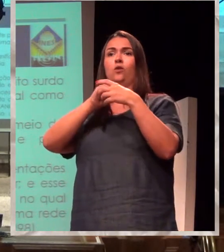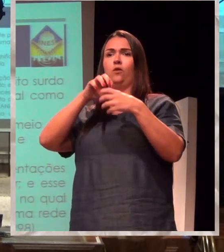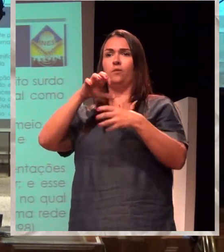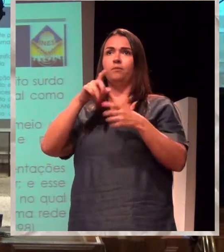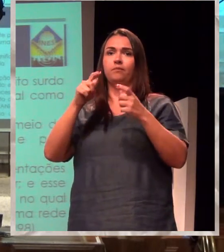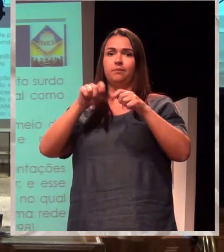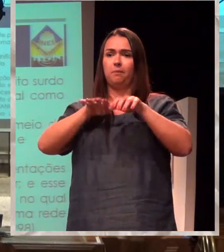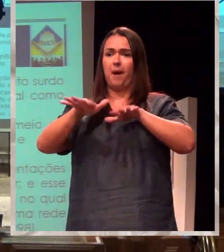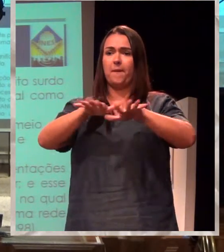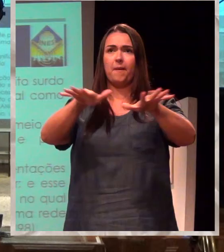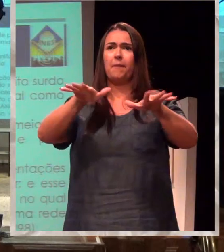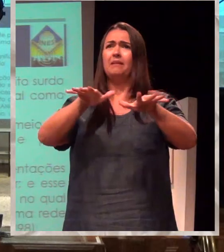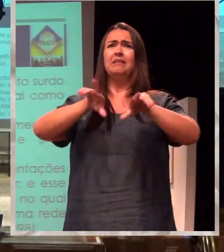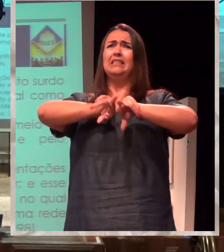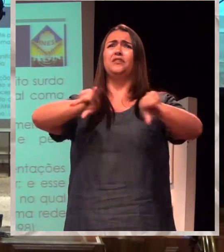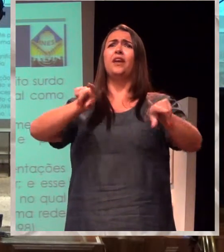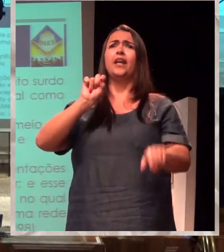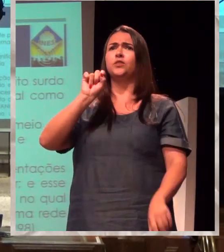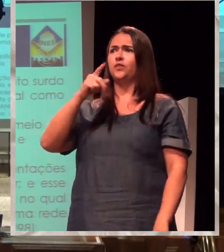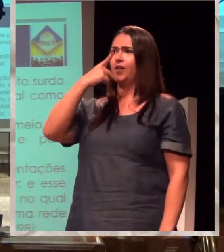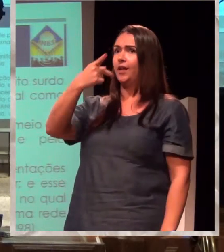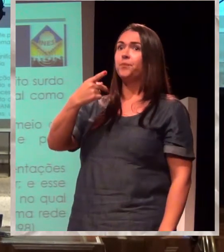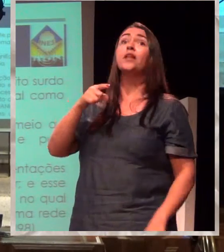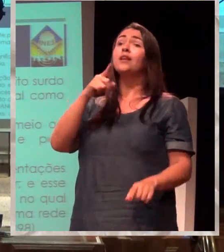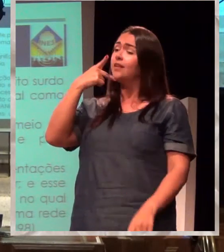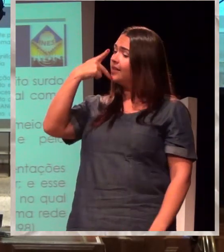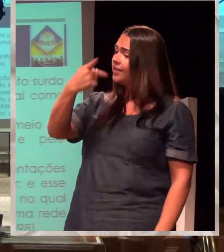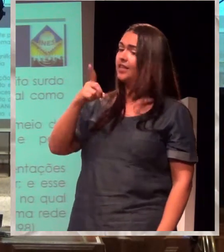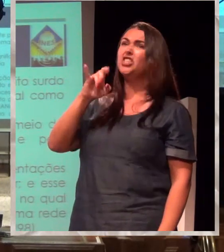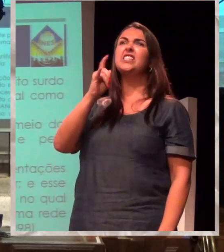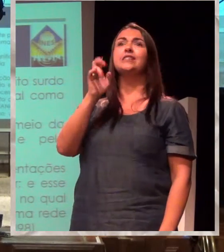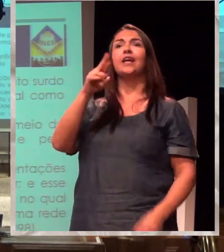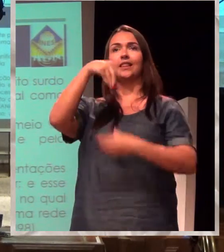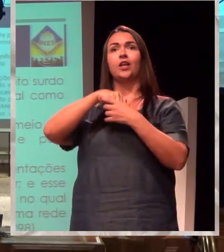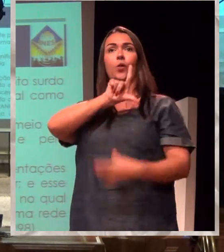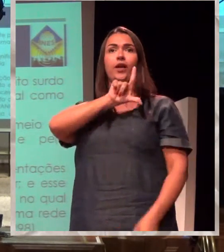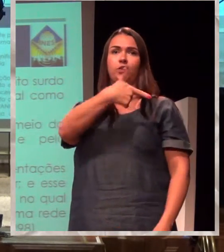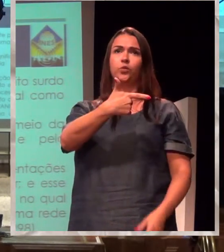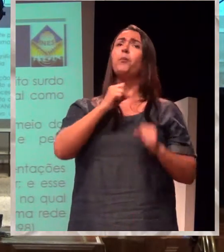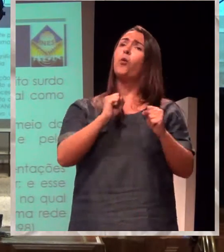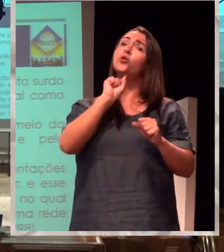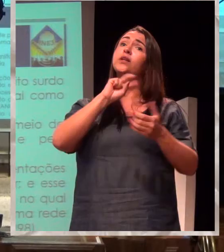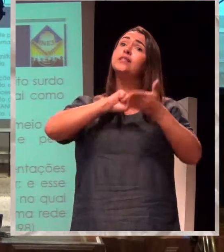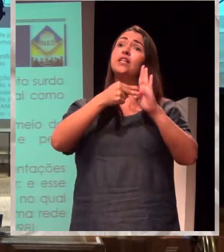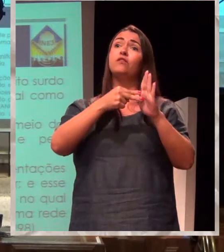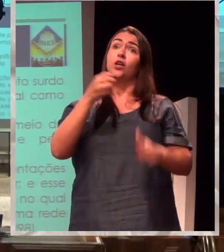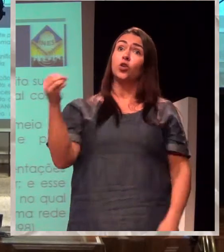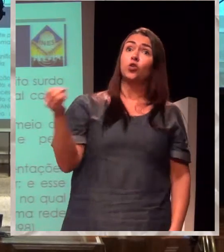de possibilidades do dizer. Então, dizer em L2 pode ser vivenciado como uma renovação